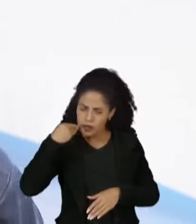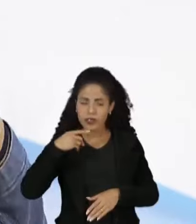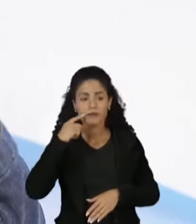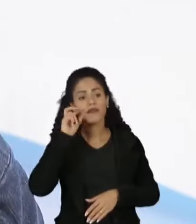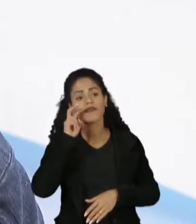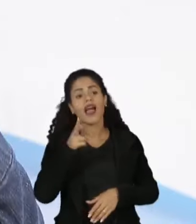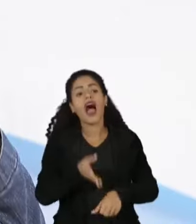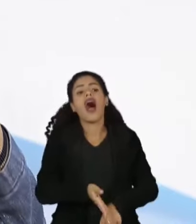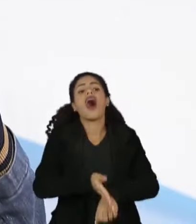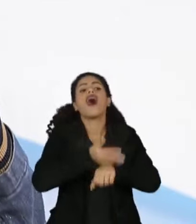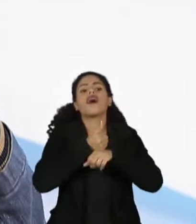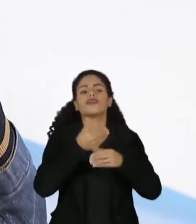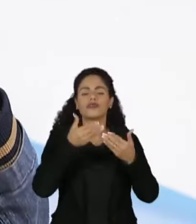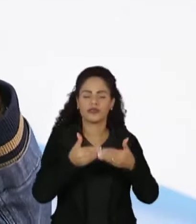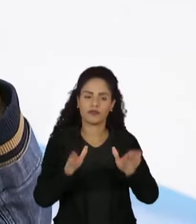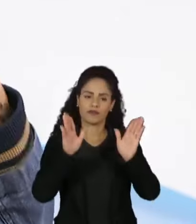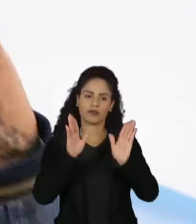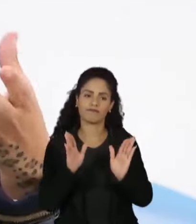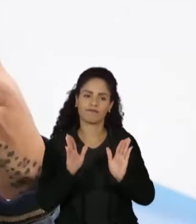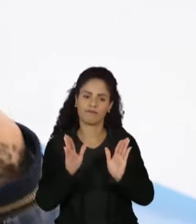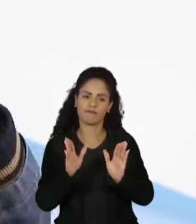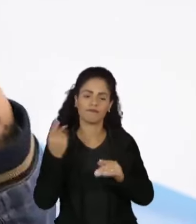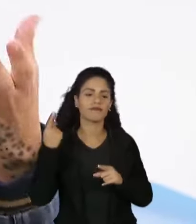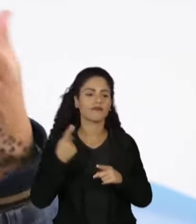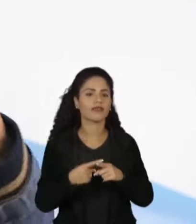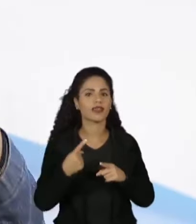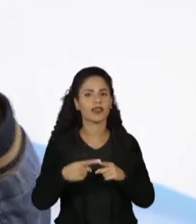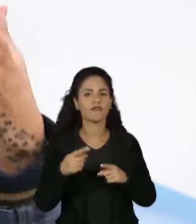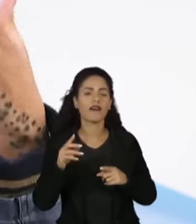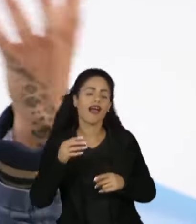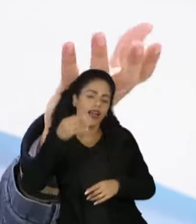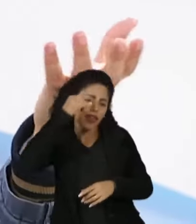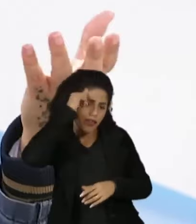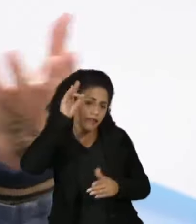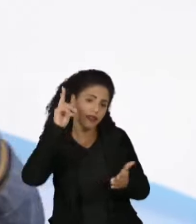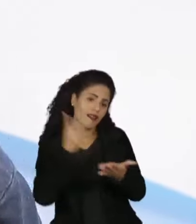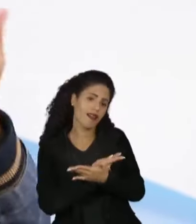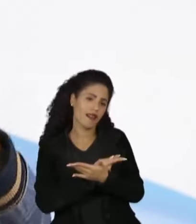comunidade para poder não cometer